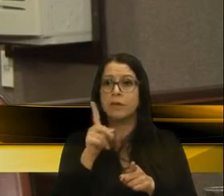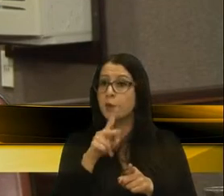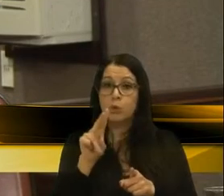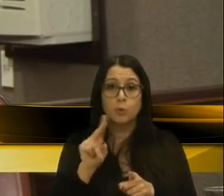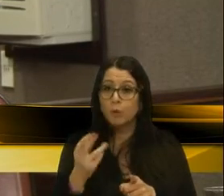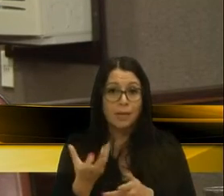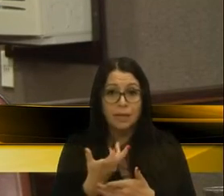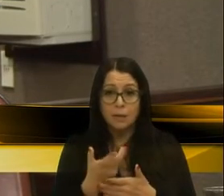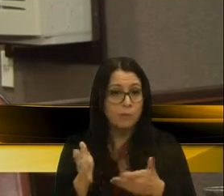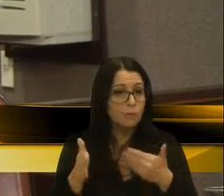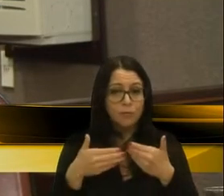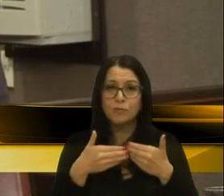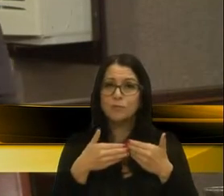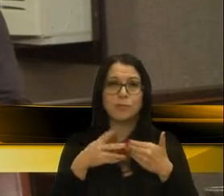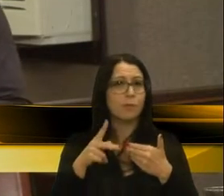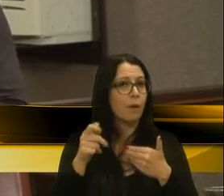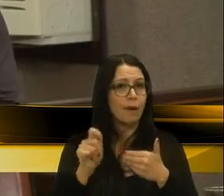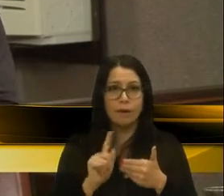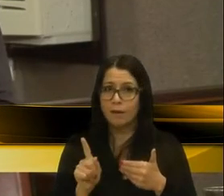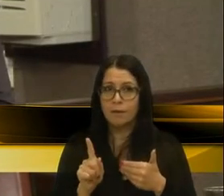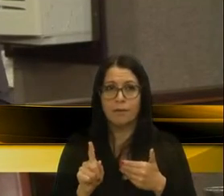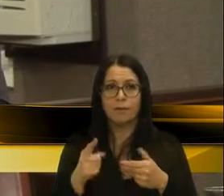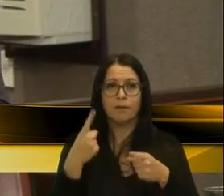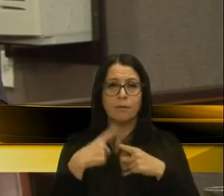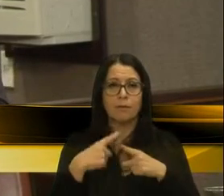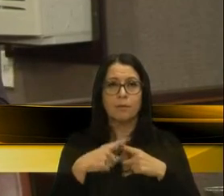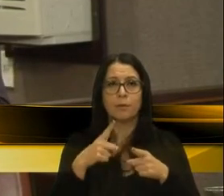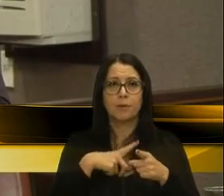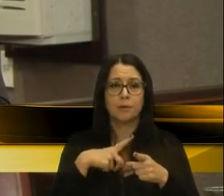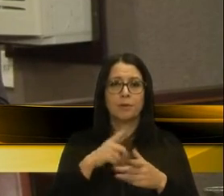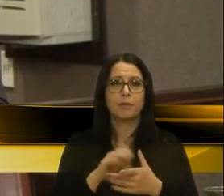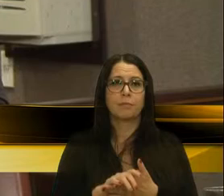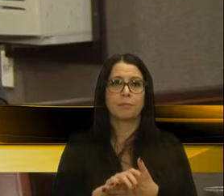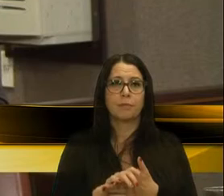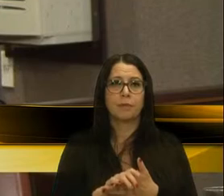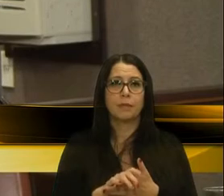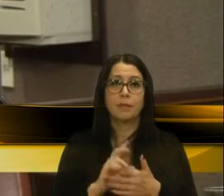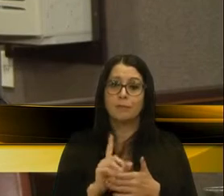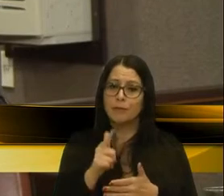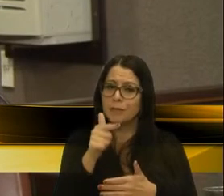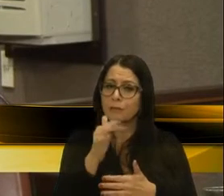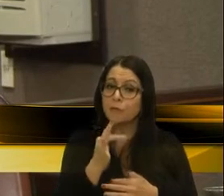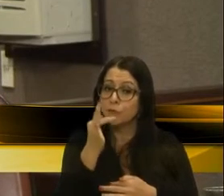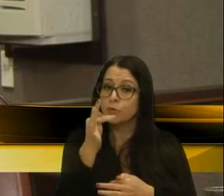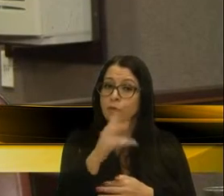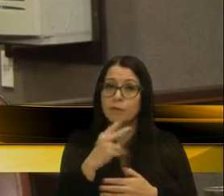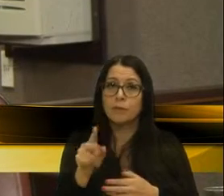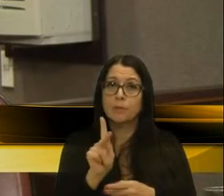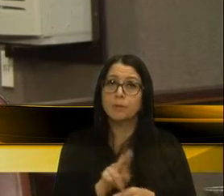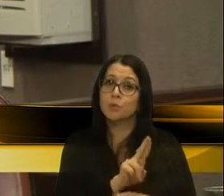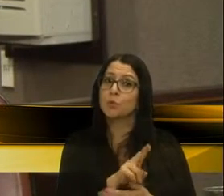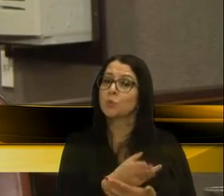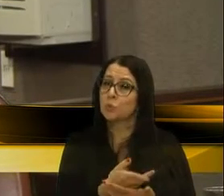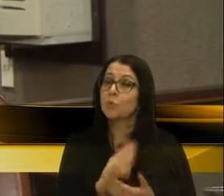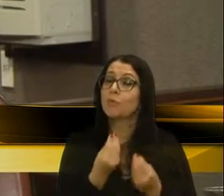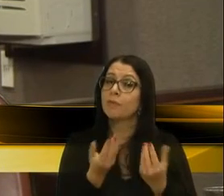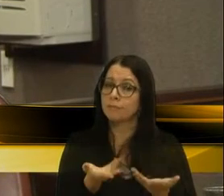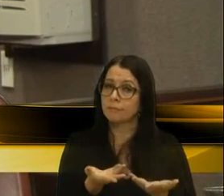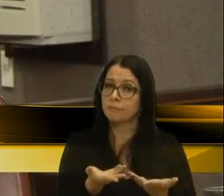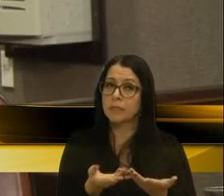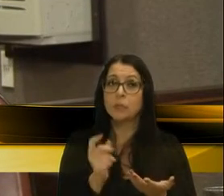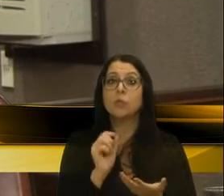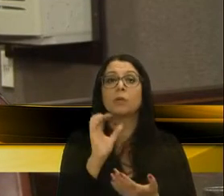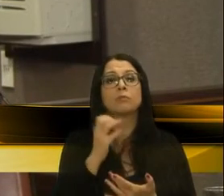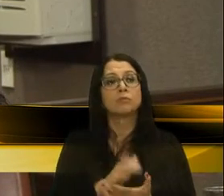não queremos o fechamento do postão, porque nós teremos a consequência muito em breve com os nossos usuários. E o que,